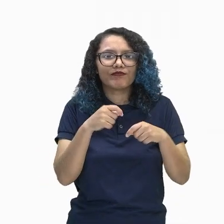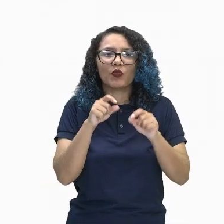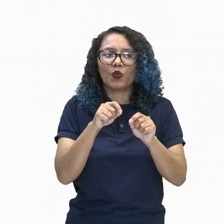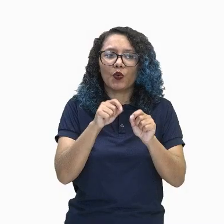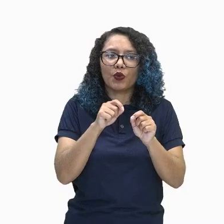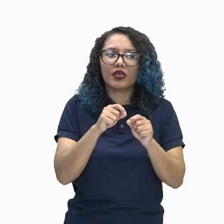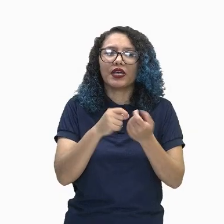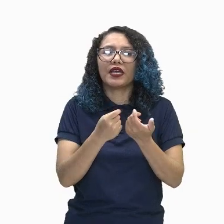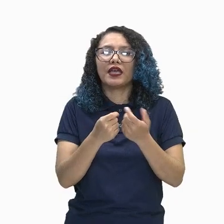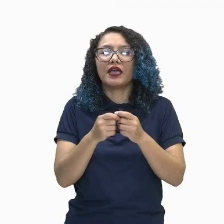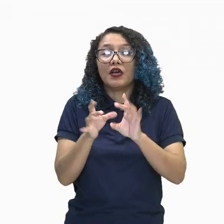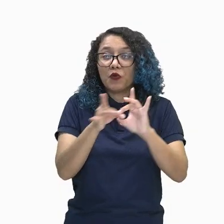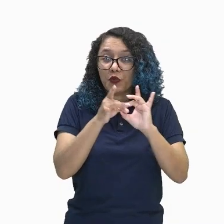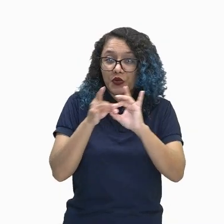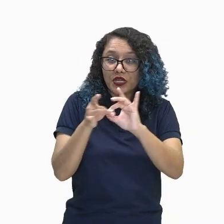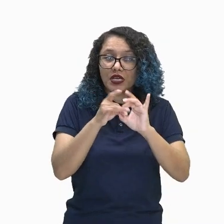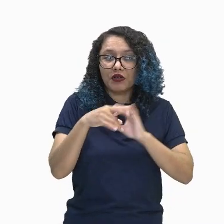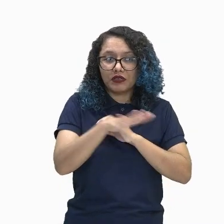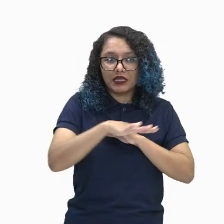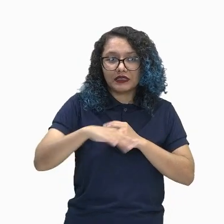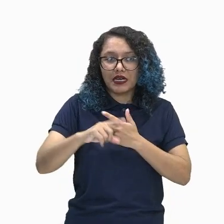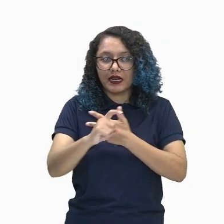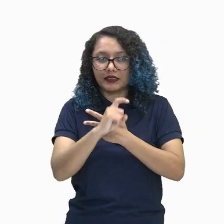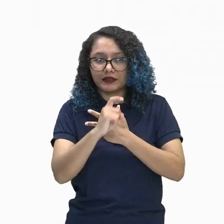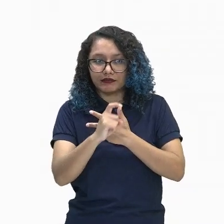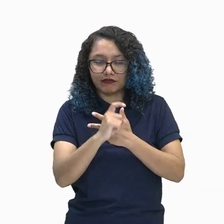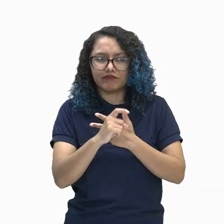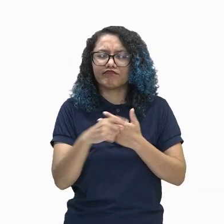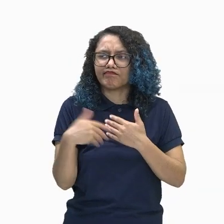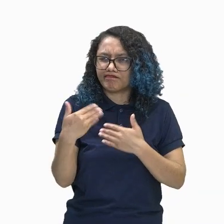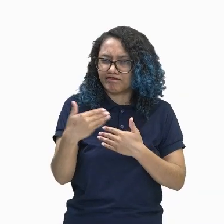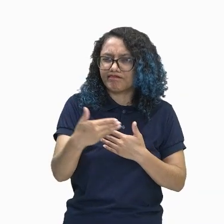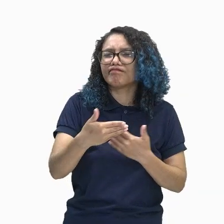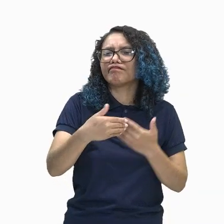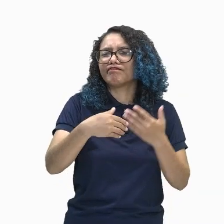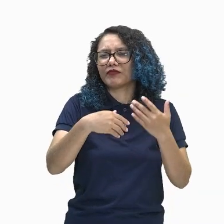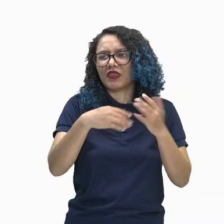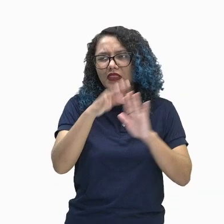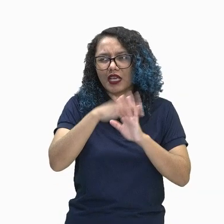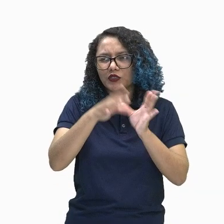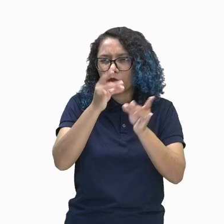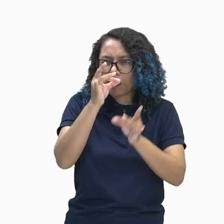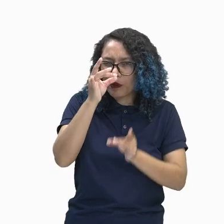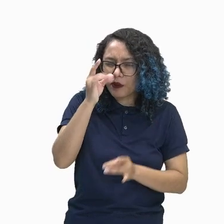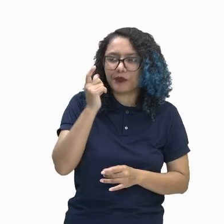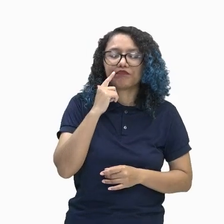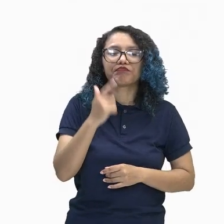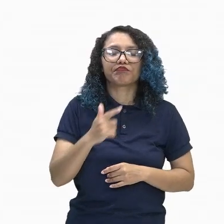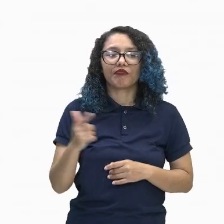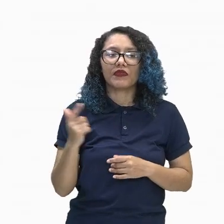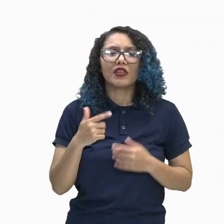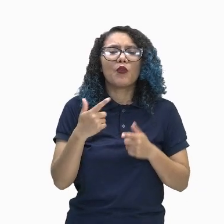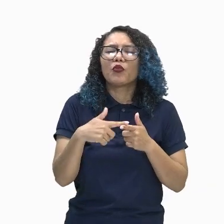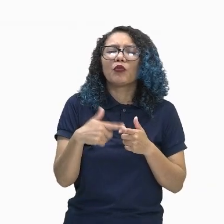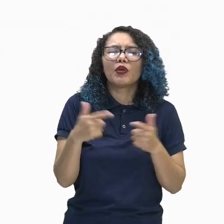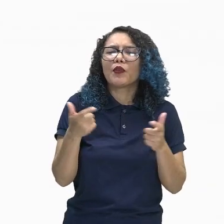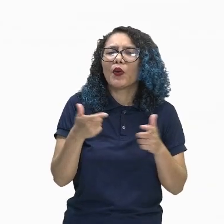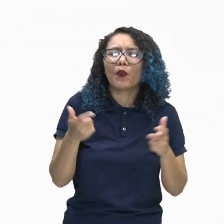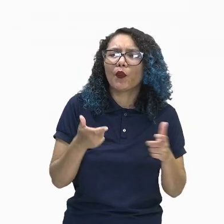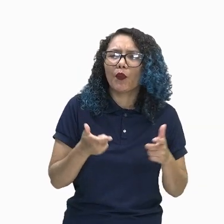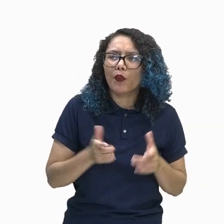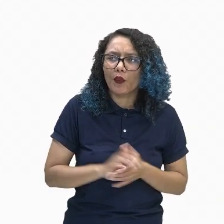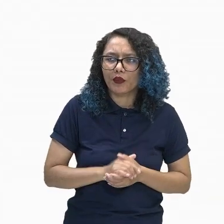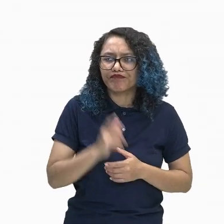esferas do poder executivo, e aí nós temos a sequência do texto, certo? Onde está o problema aqui? Perceba que é um problema